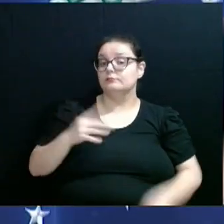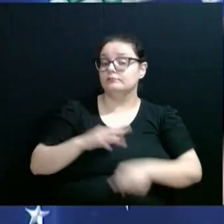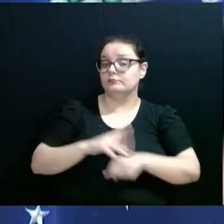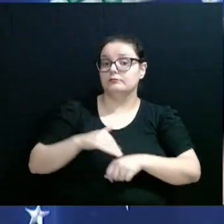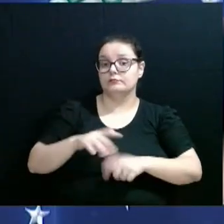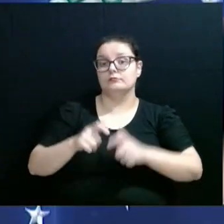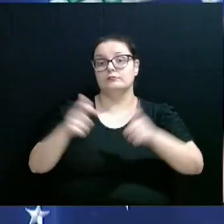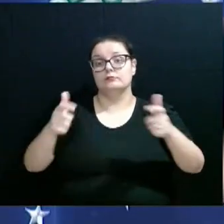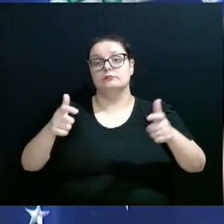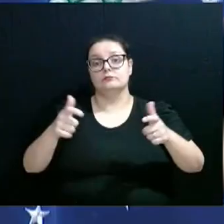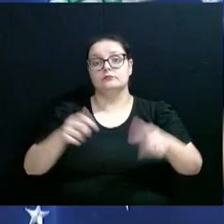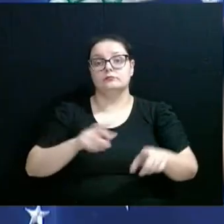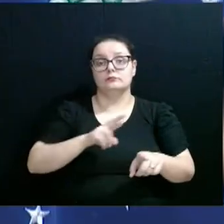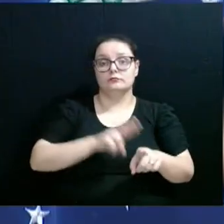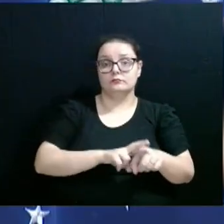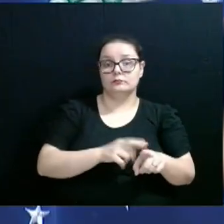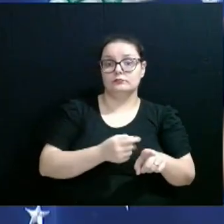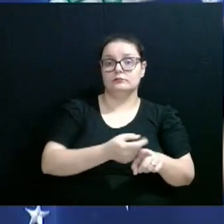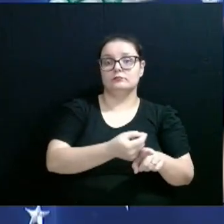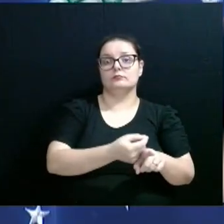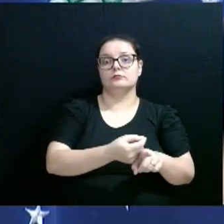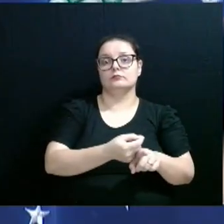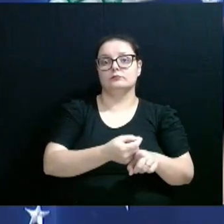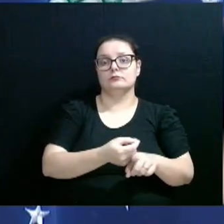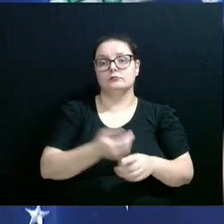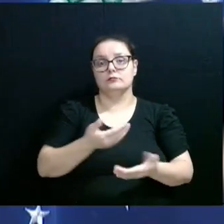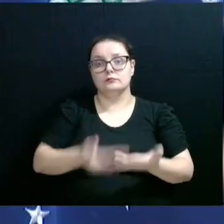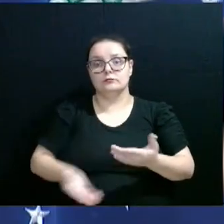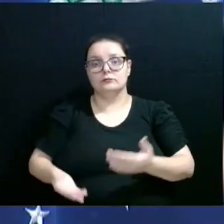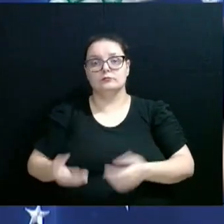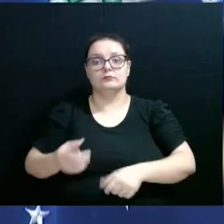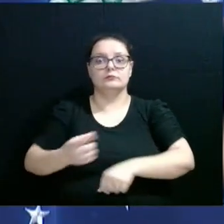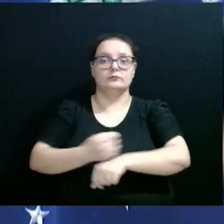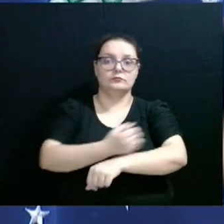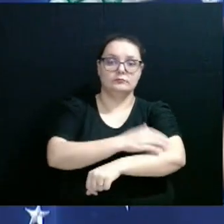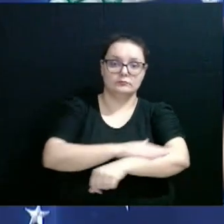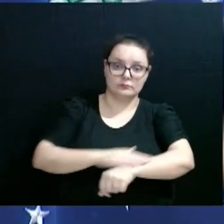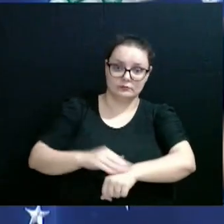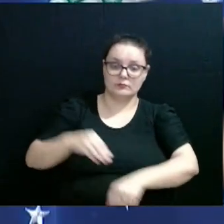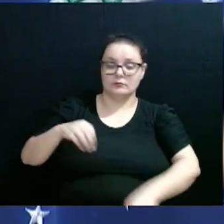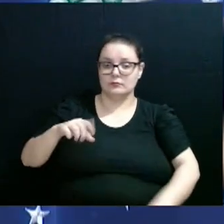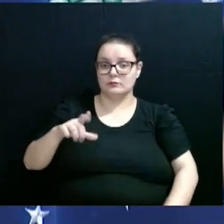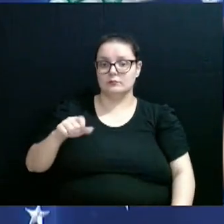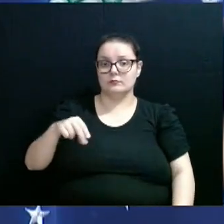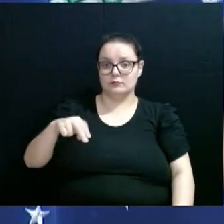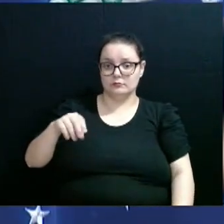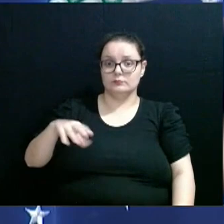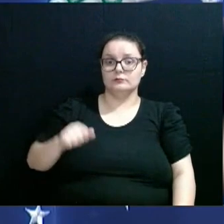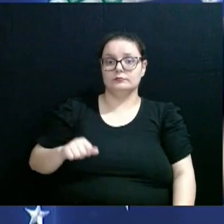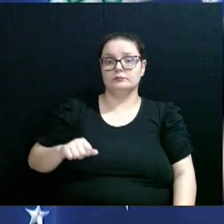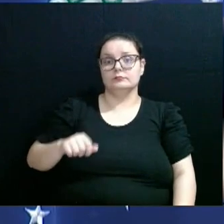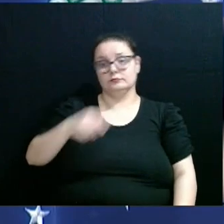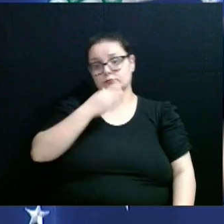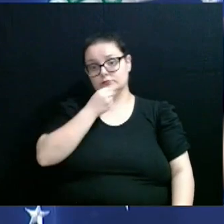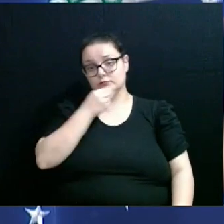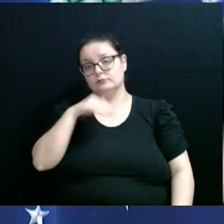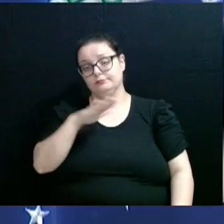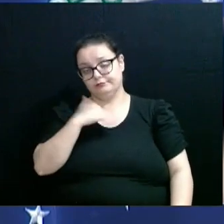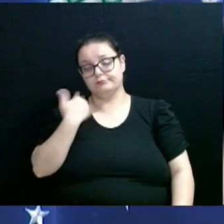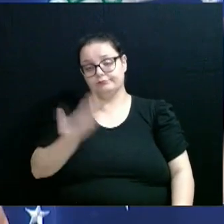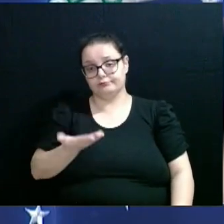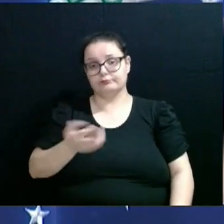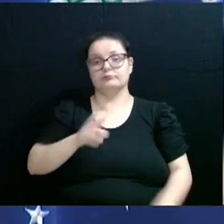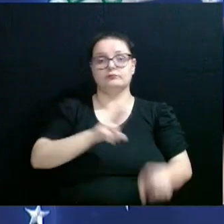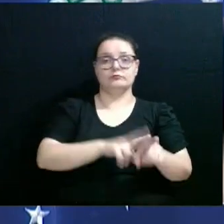mais prevalente, só perdendo para o câncer de pele, o melanoma, é o que mais mata os homens, né? É o câncer de próstata.